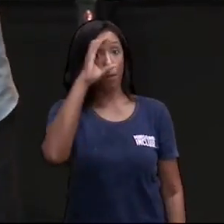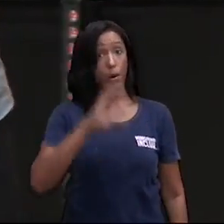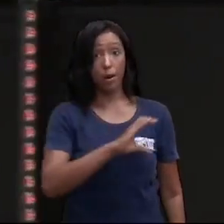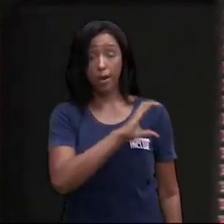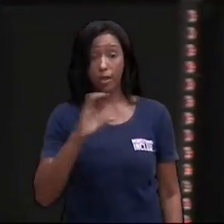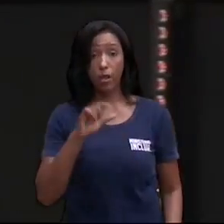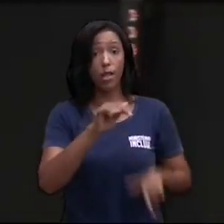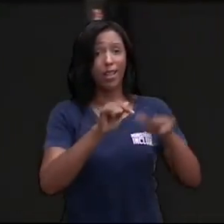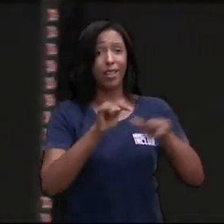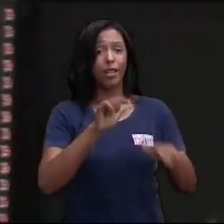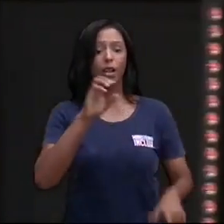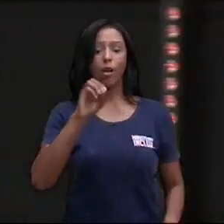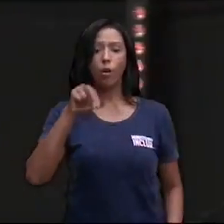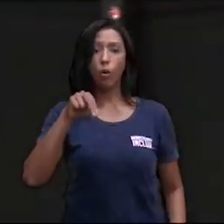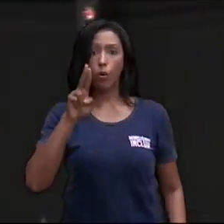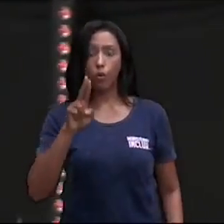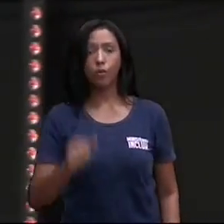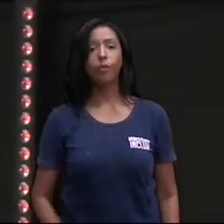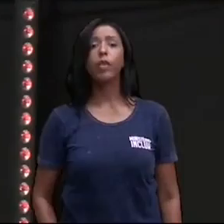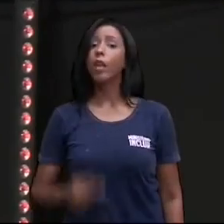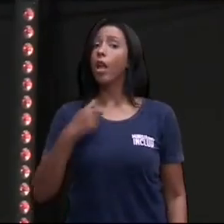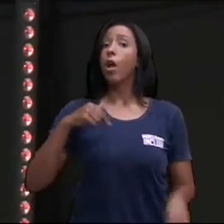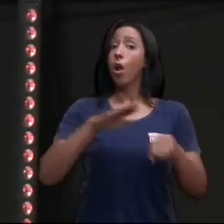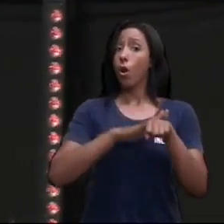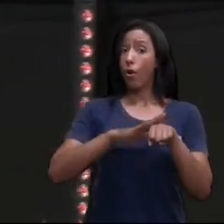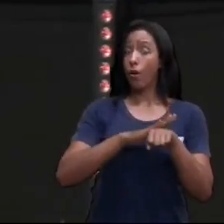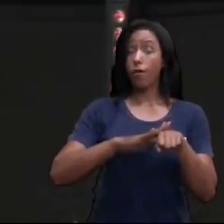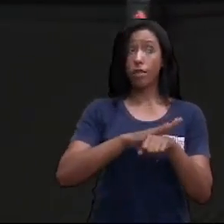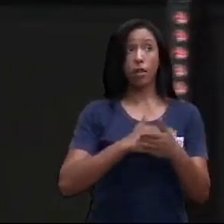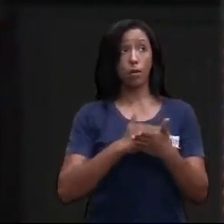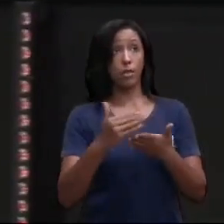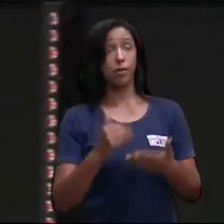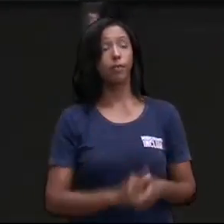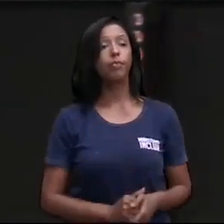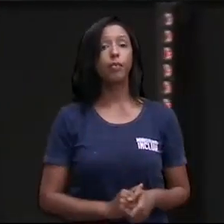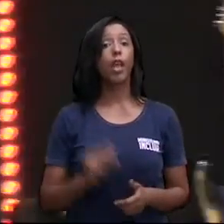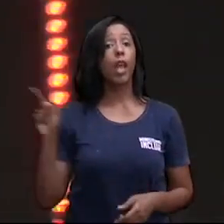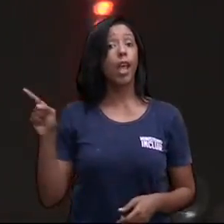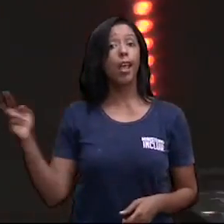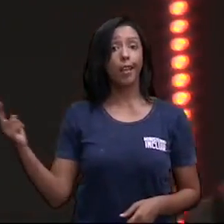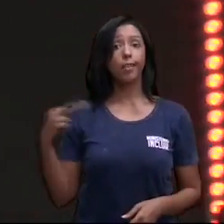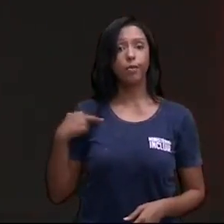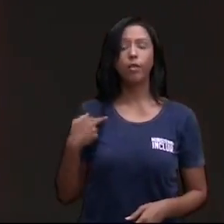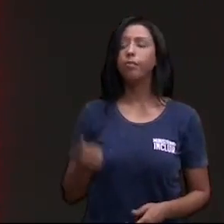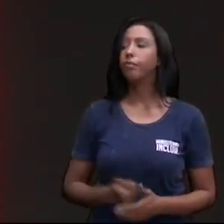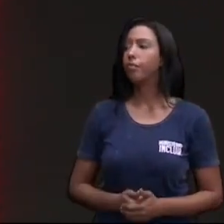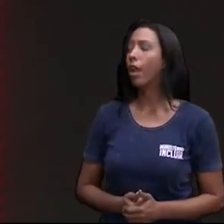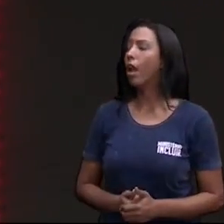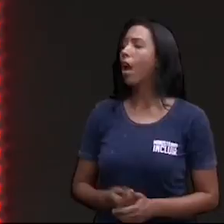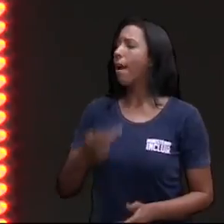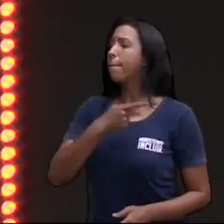trabalha para o no e eu comecei a conversar com ele ele disse para mim pastor eu tive um amigo pastor